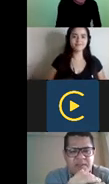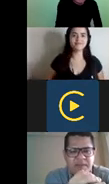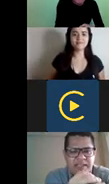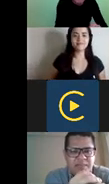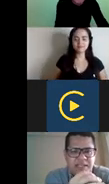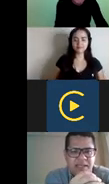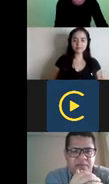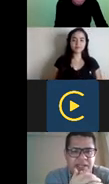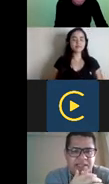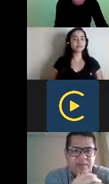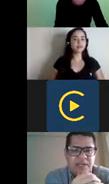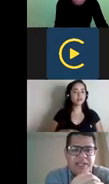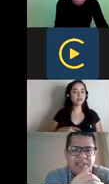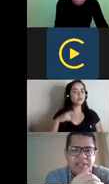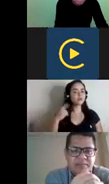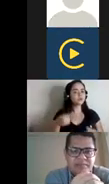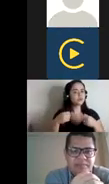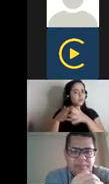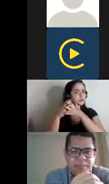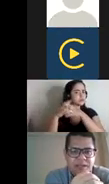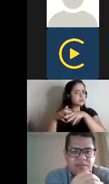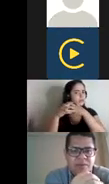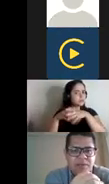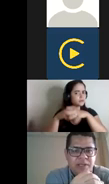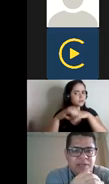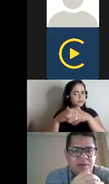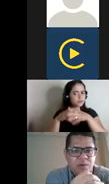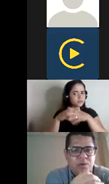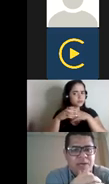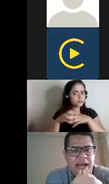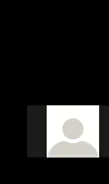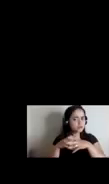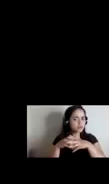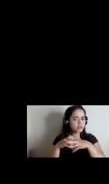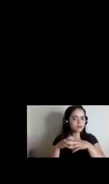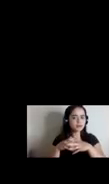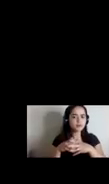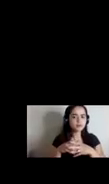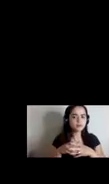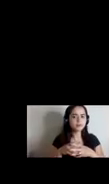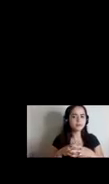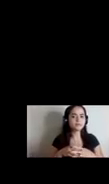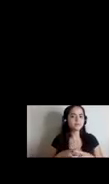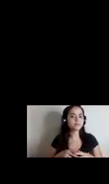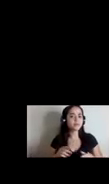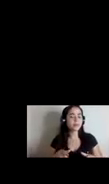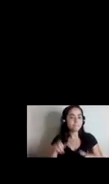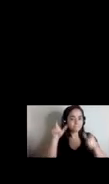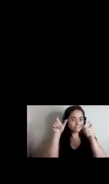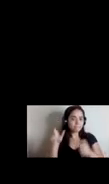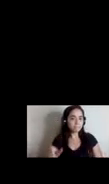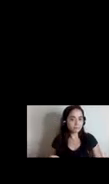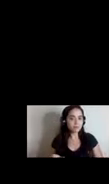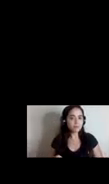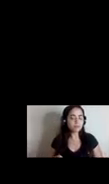será que nós fazemos essa reflexão crítica sobre o lugar do sujeito nesse...